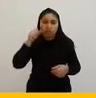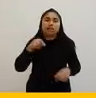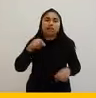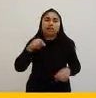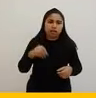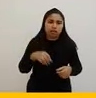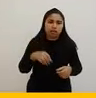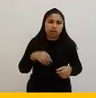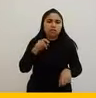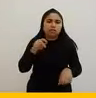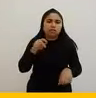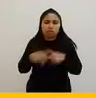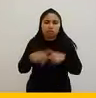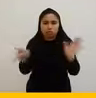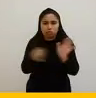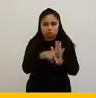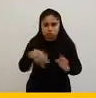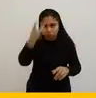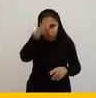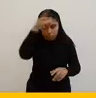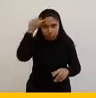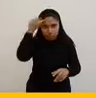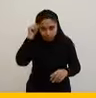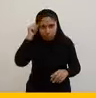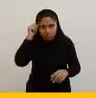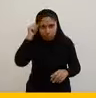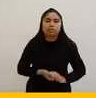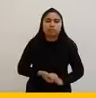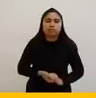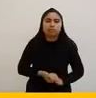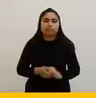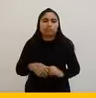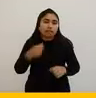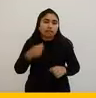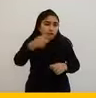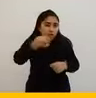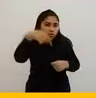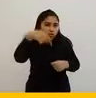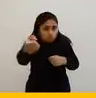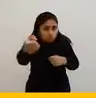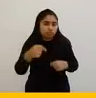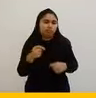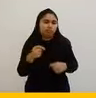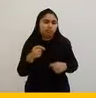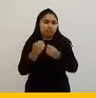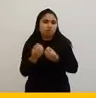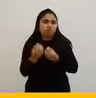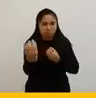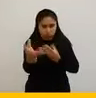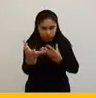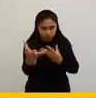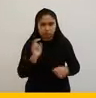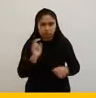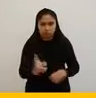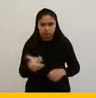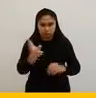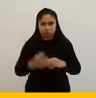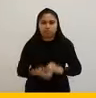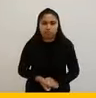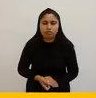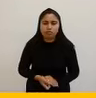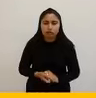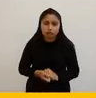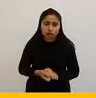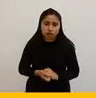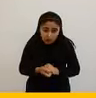públicos a próxima semana, que será soltado o regramento próprio. Então, para quem entrou aí